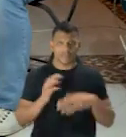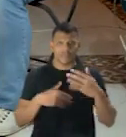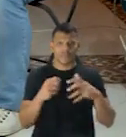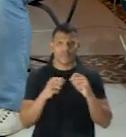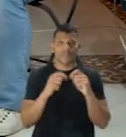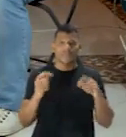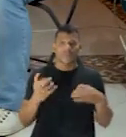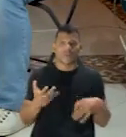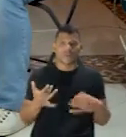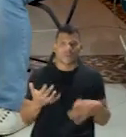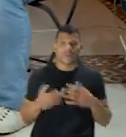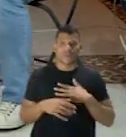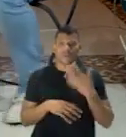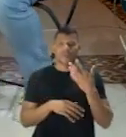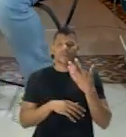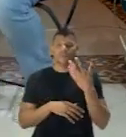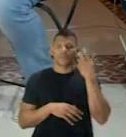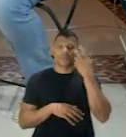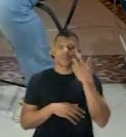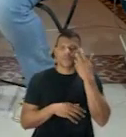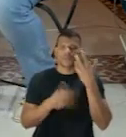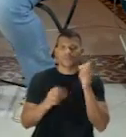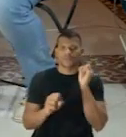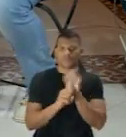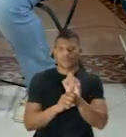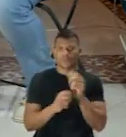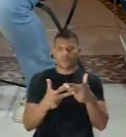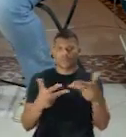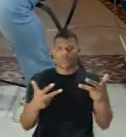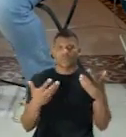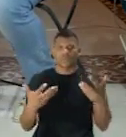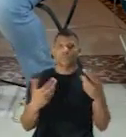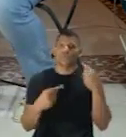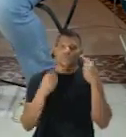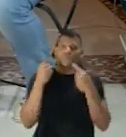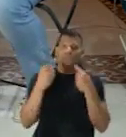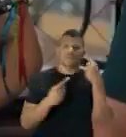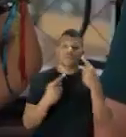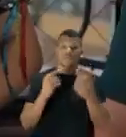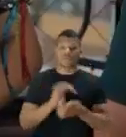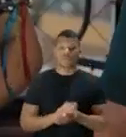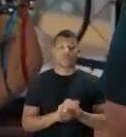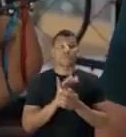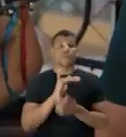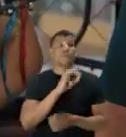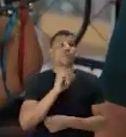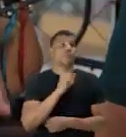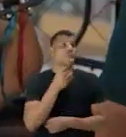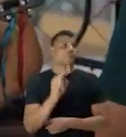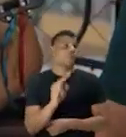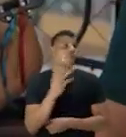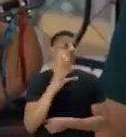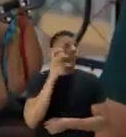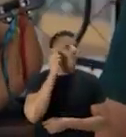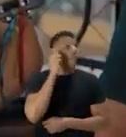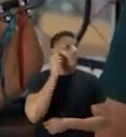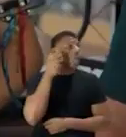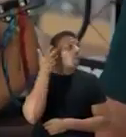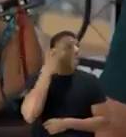botar uma guitarra na minha mão no show. Pô, para com esse negócio. Tu tem um negócio de maluco. Falei, João, faz o seguinte. Tu ouve esse negócio